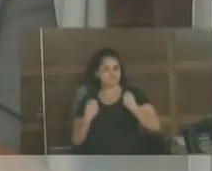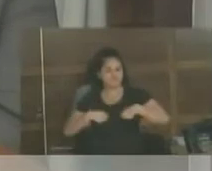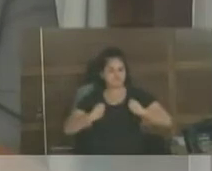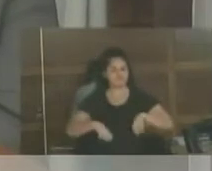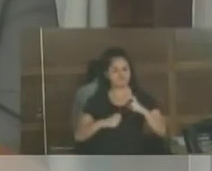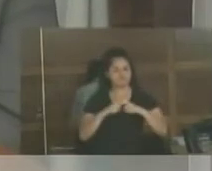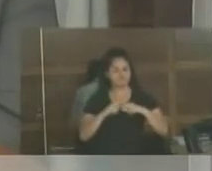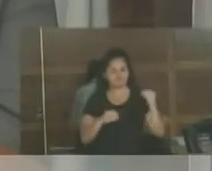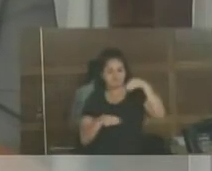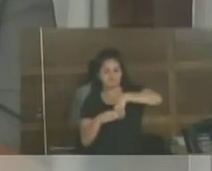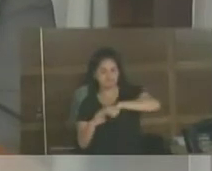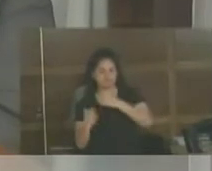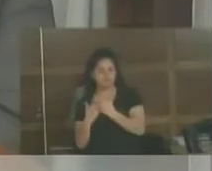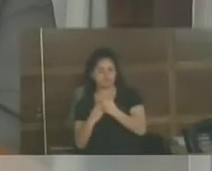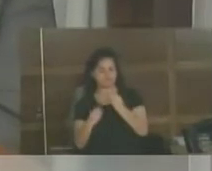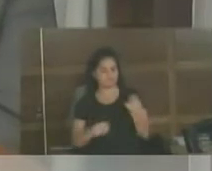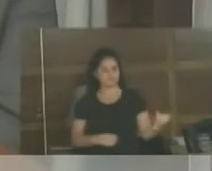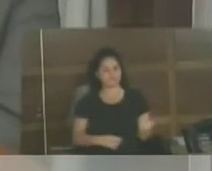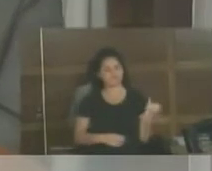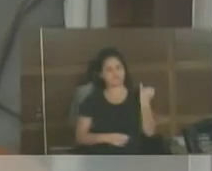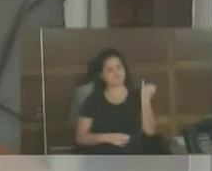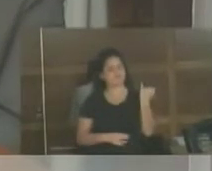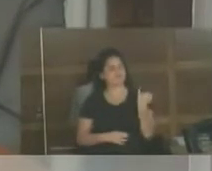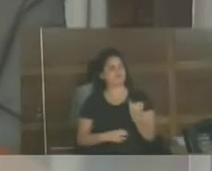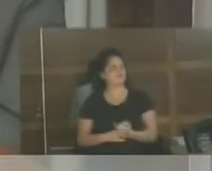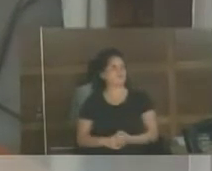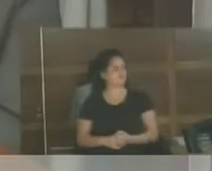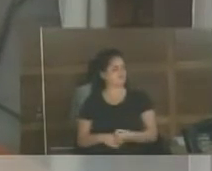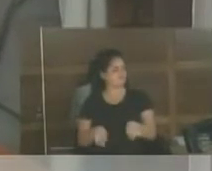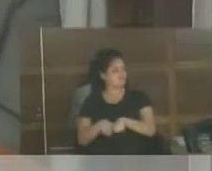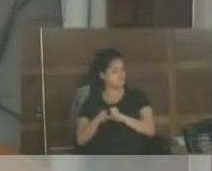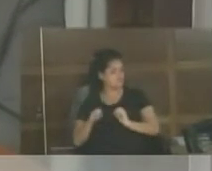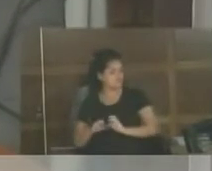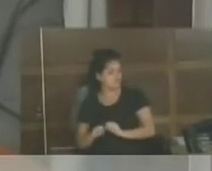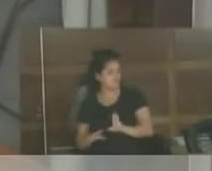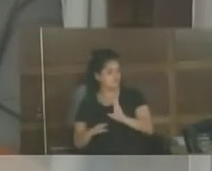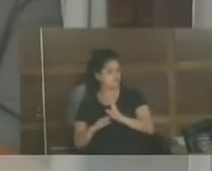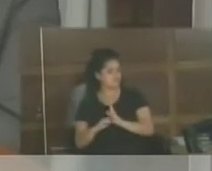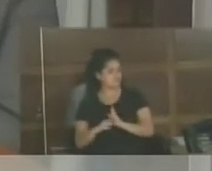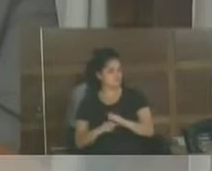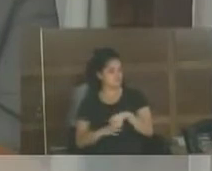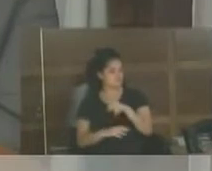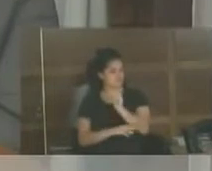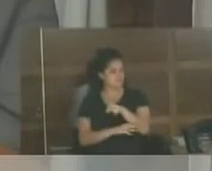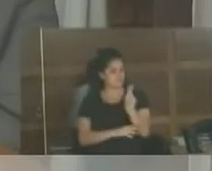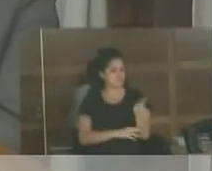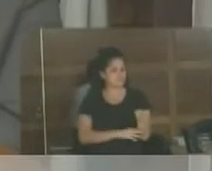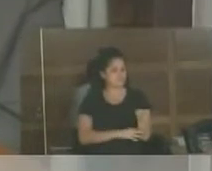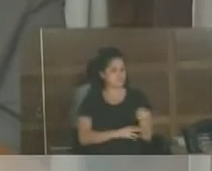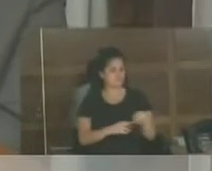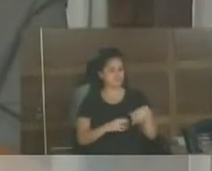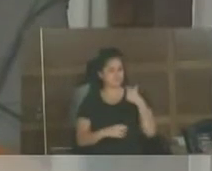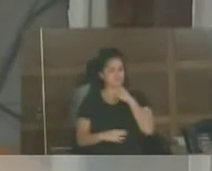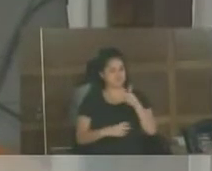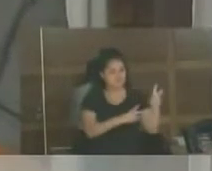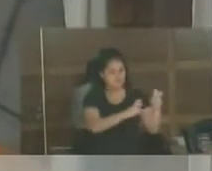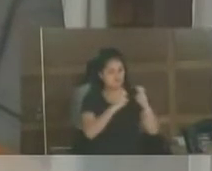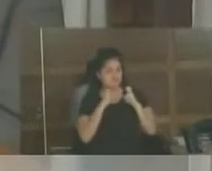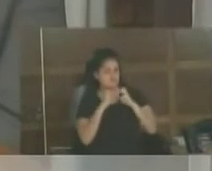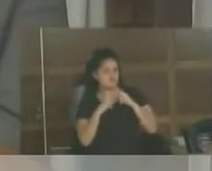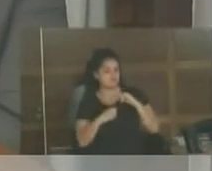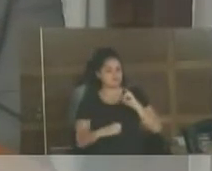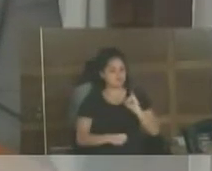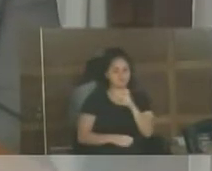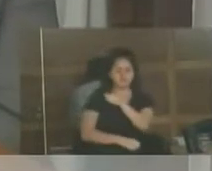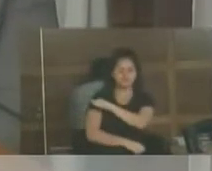é essencial e importantíssimo, e até a capacitação básica dos professores para identificar ali no comportamento do dia a dia daquele